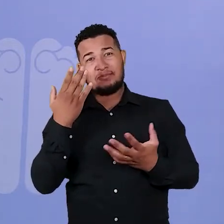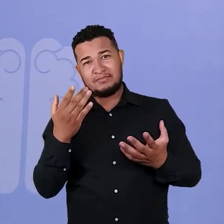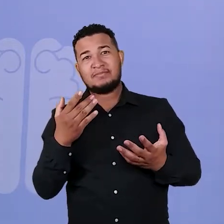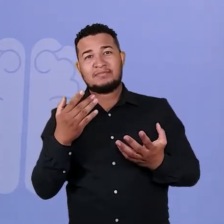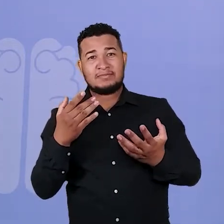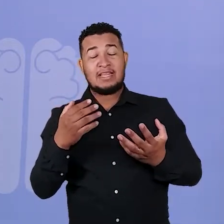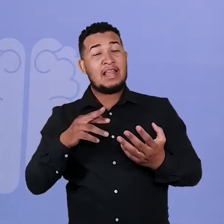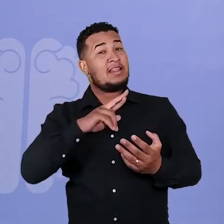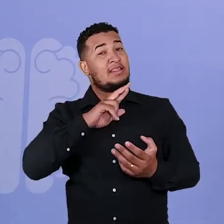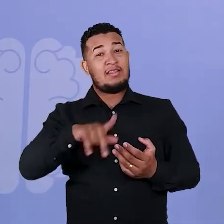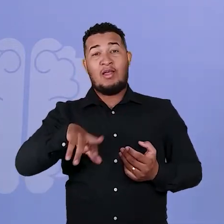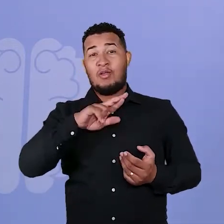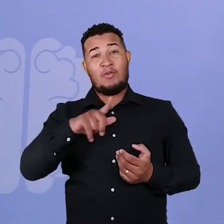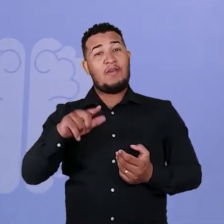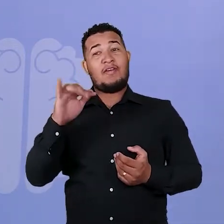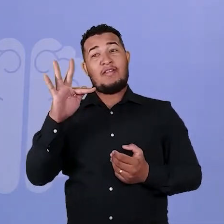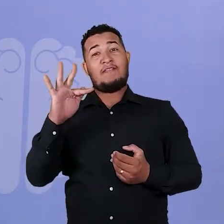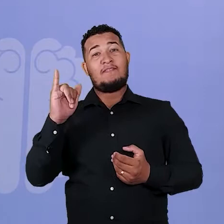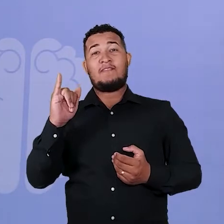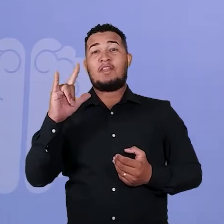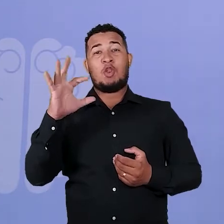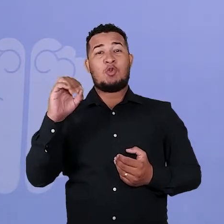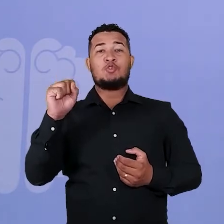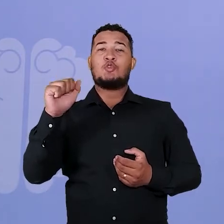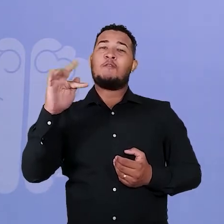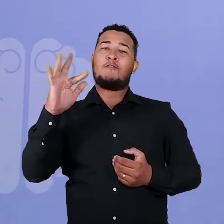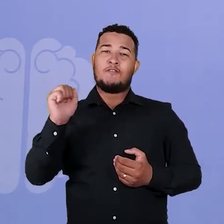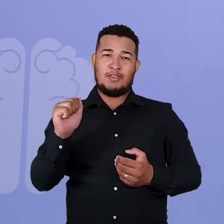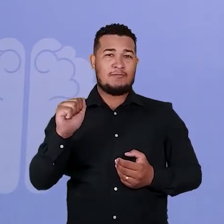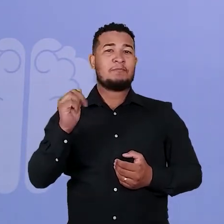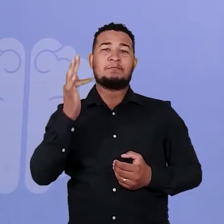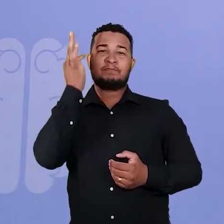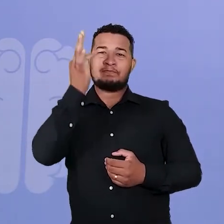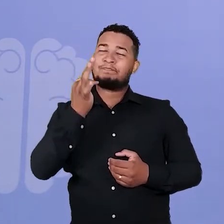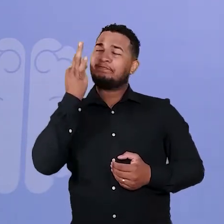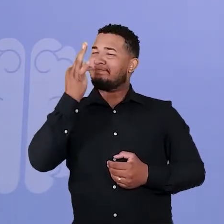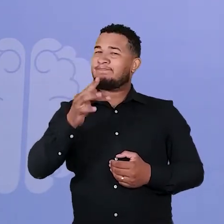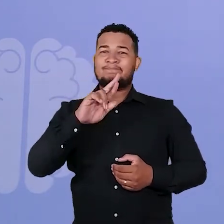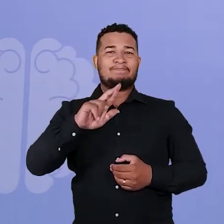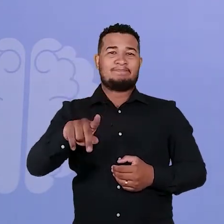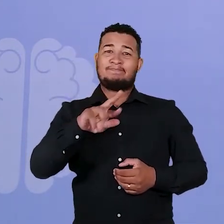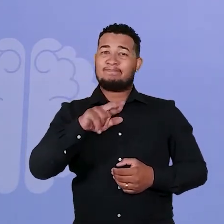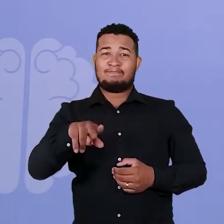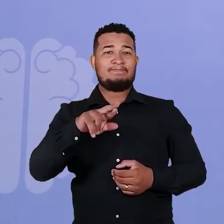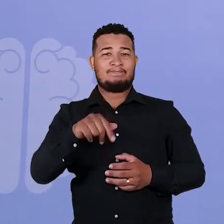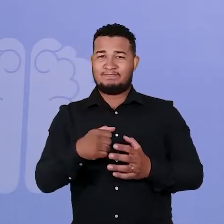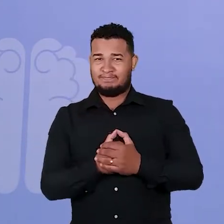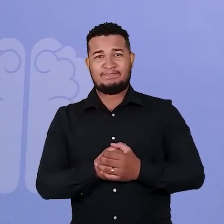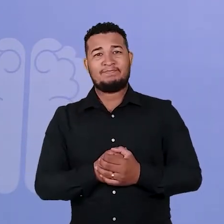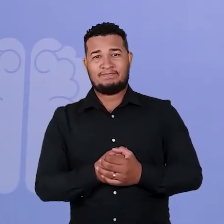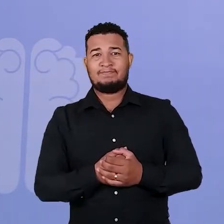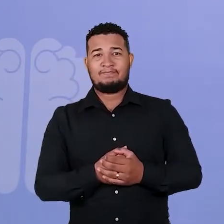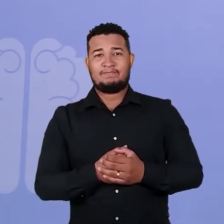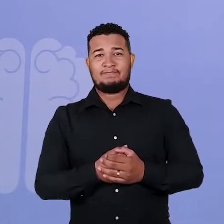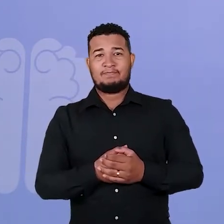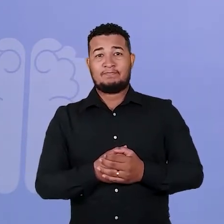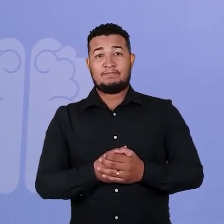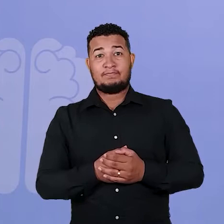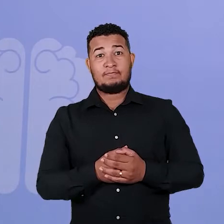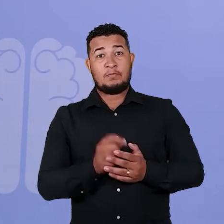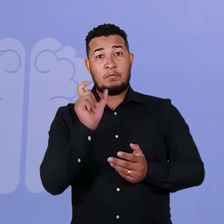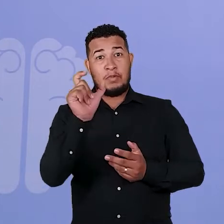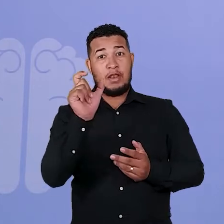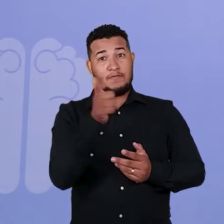conseguem ver a formação da palavra, não é a palavra usada para a gente formar a expressão